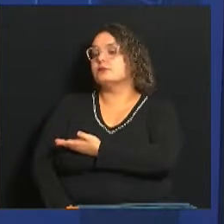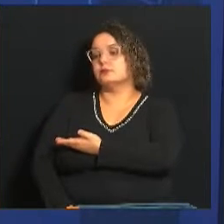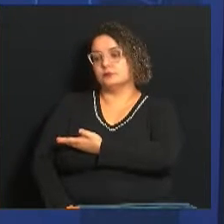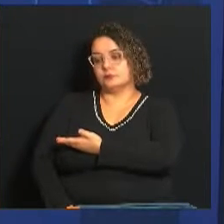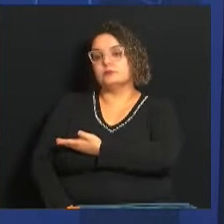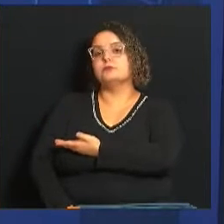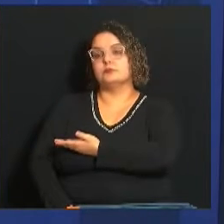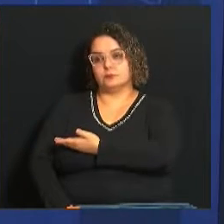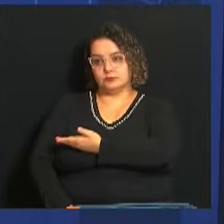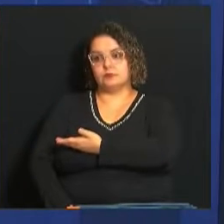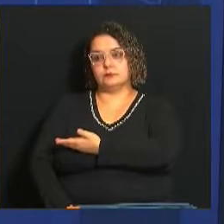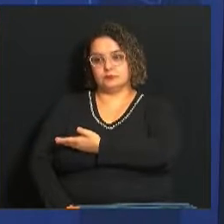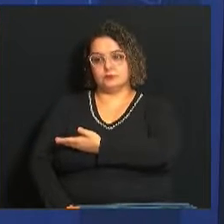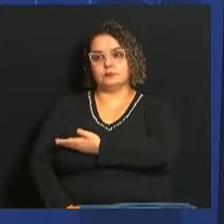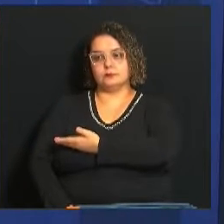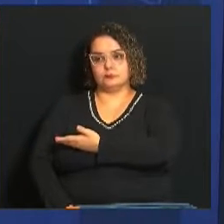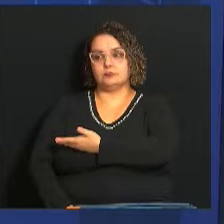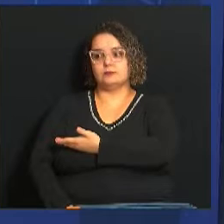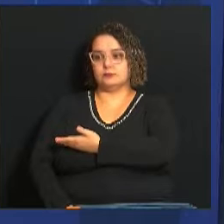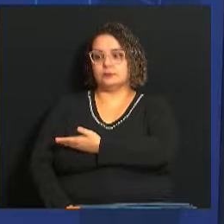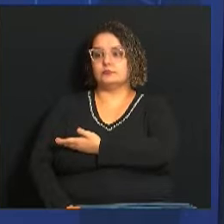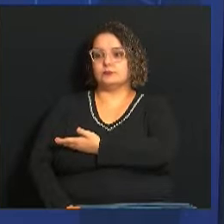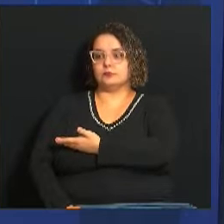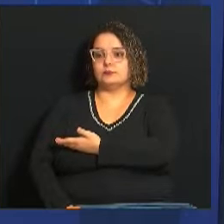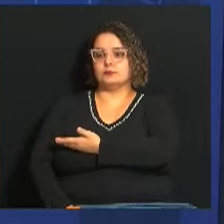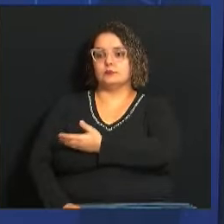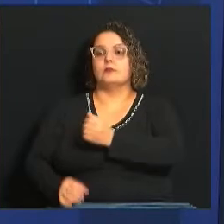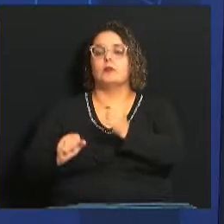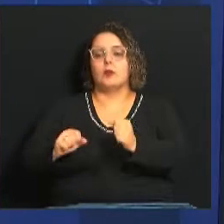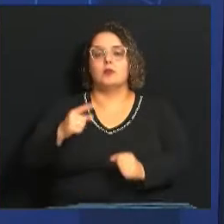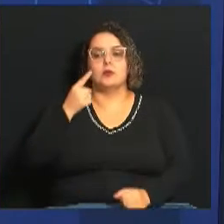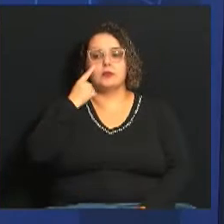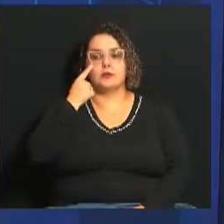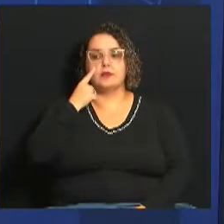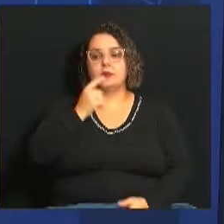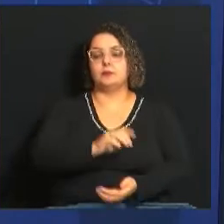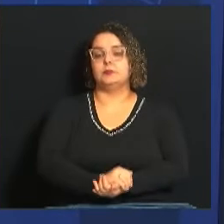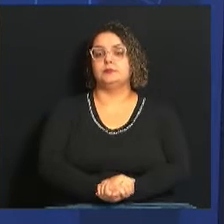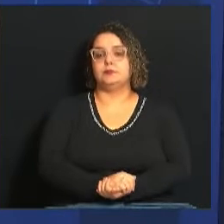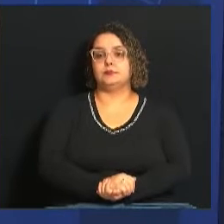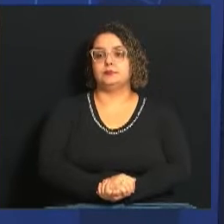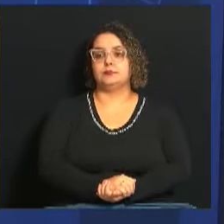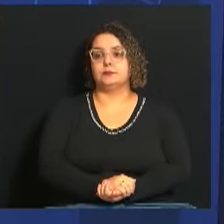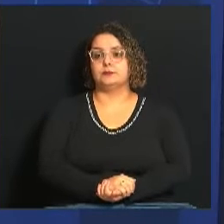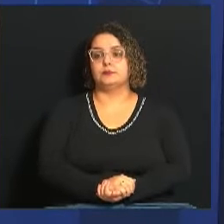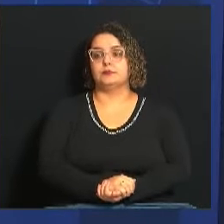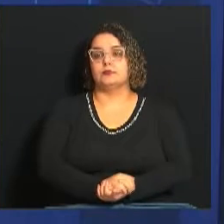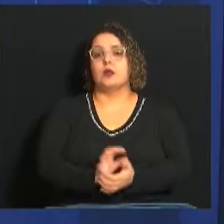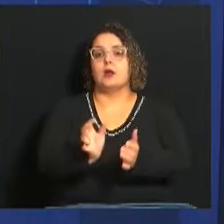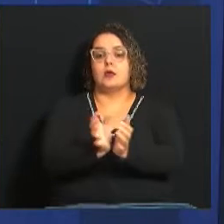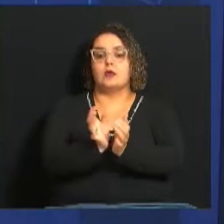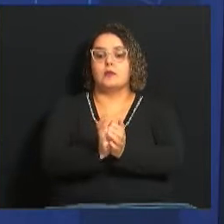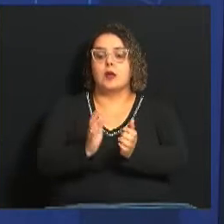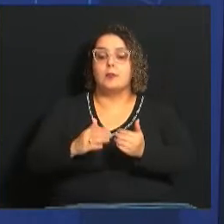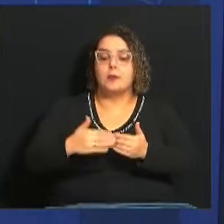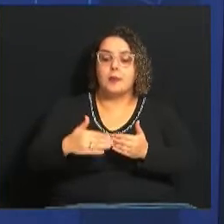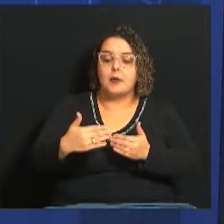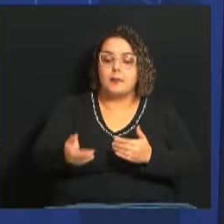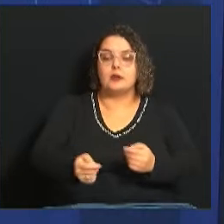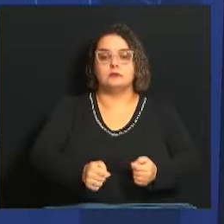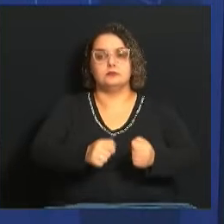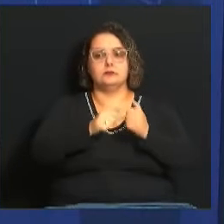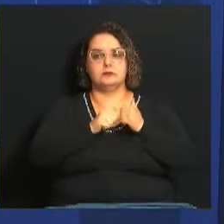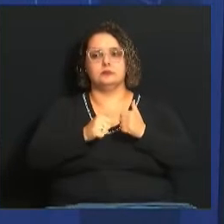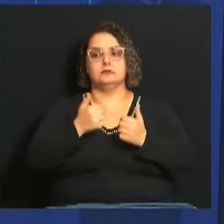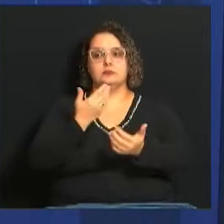www.conveste.unicamp.br. O site está aqui embaixo para você poder conferir. A comissão estendeu o benefício a